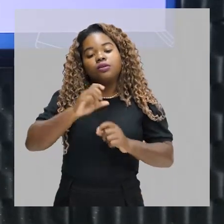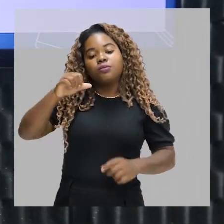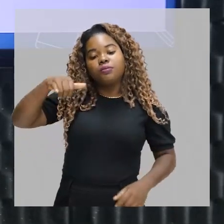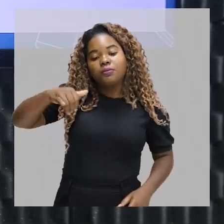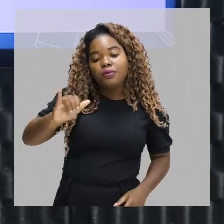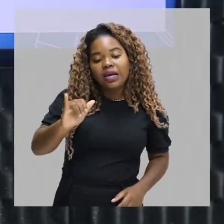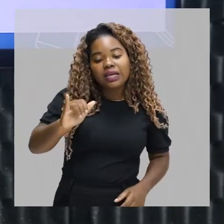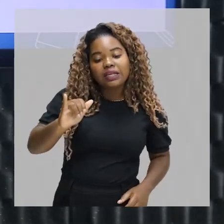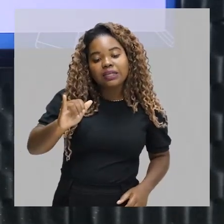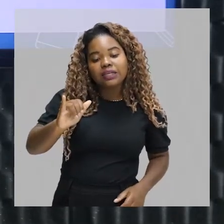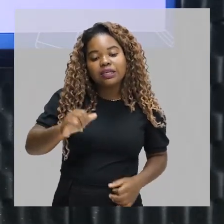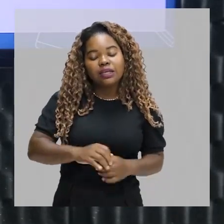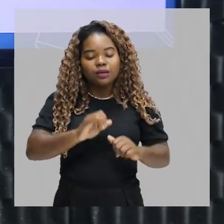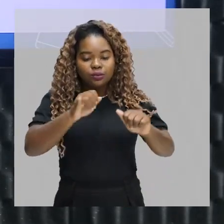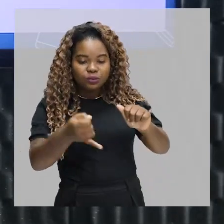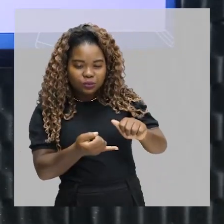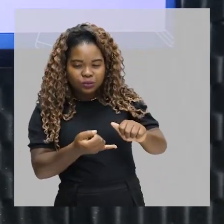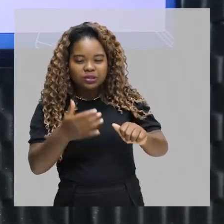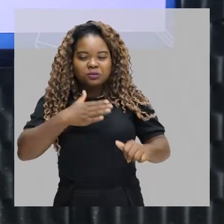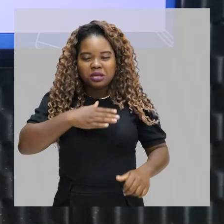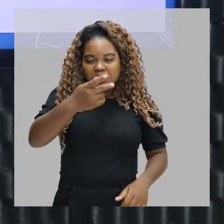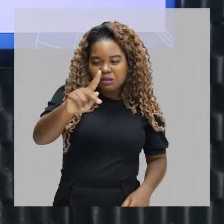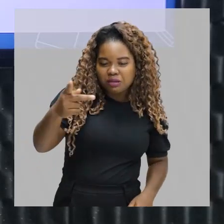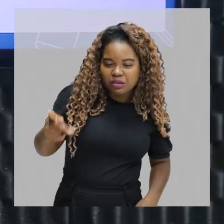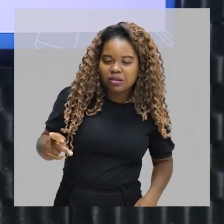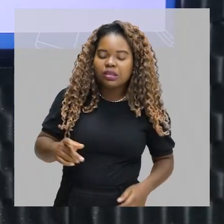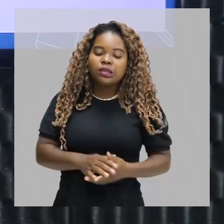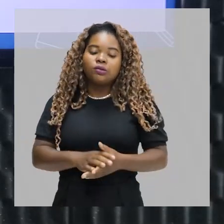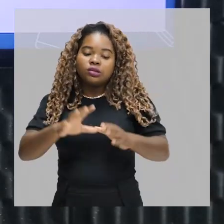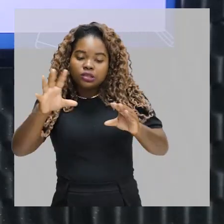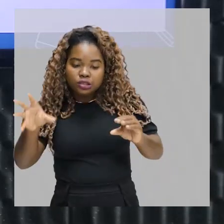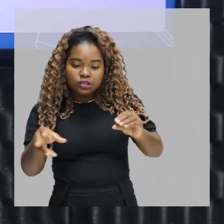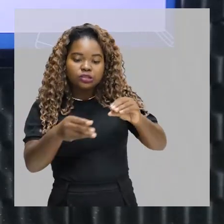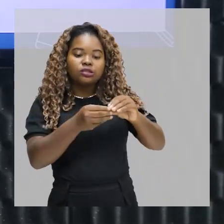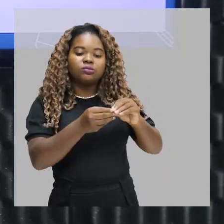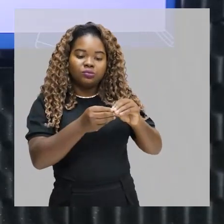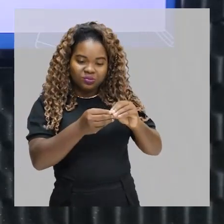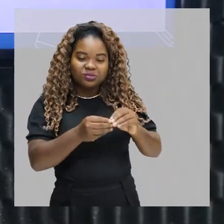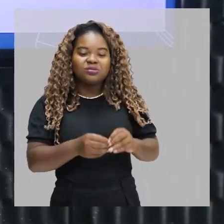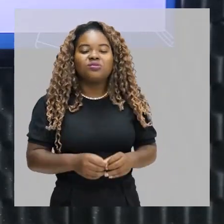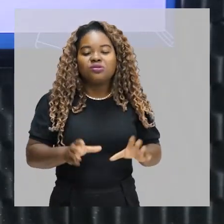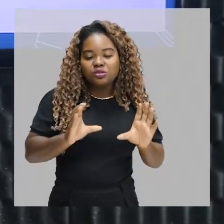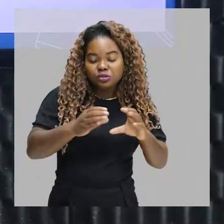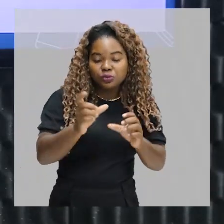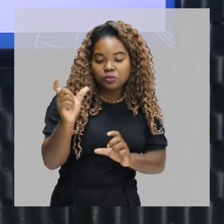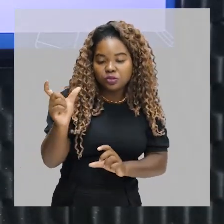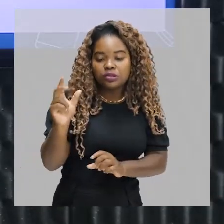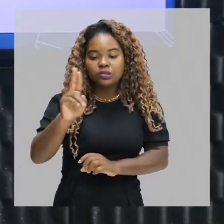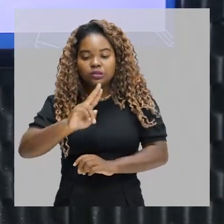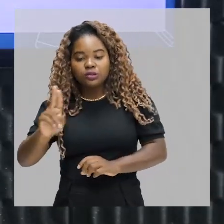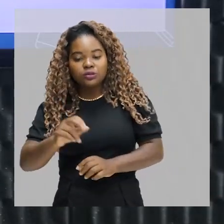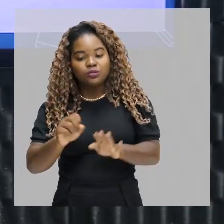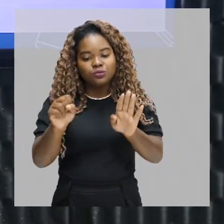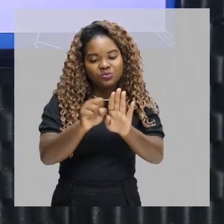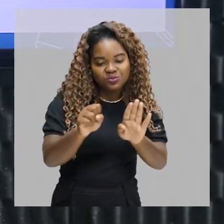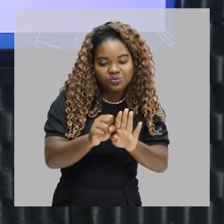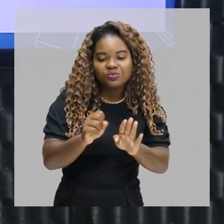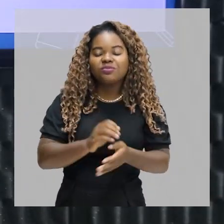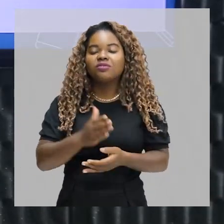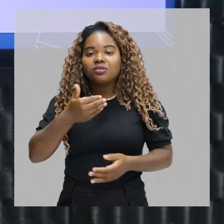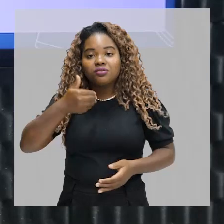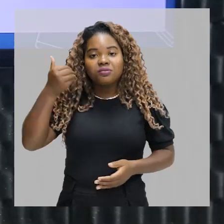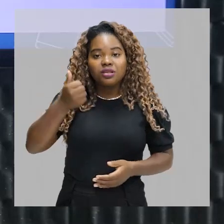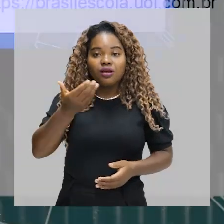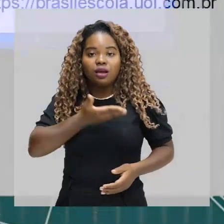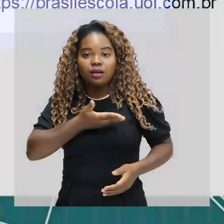possessivo que complementa esse grupo nominal, né? Esse grupo de palavras que formam um nome, que formam um substantivo